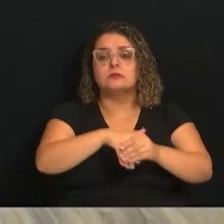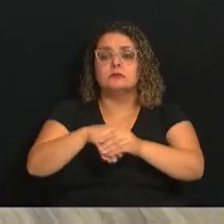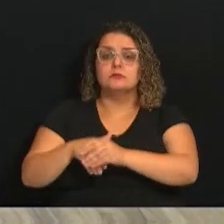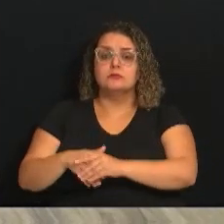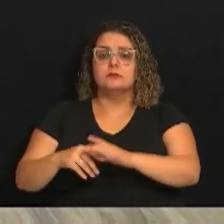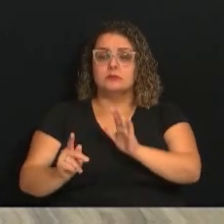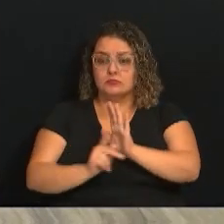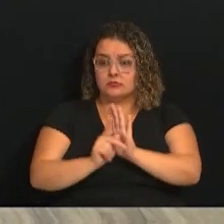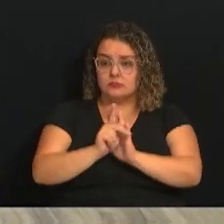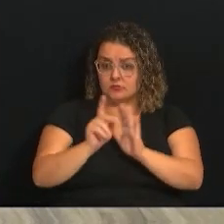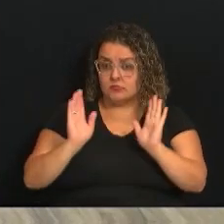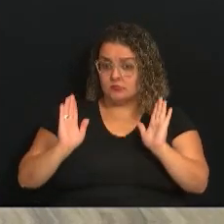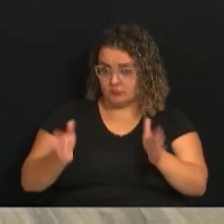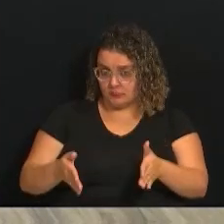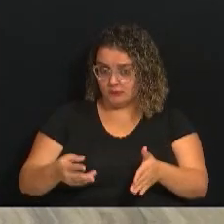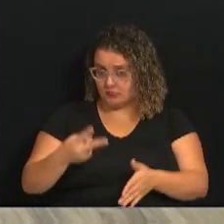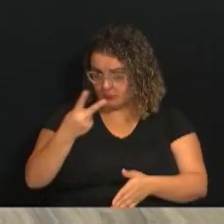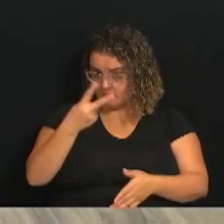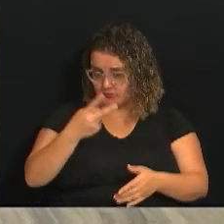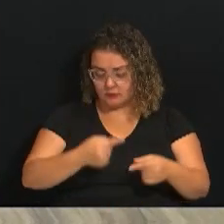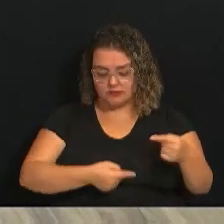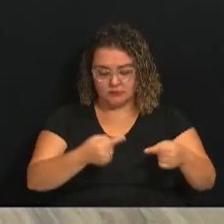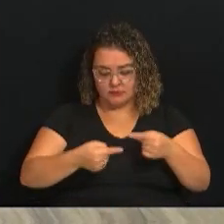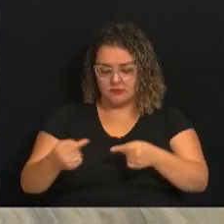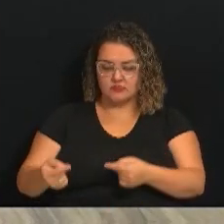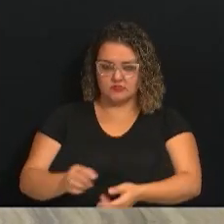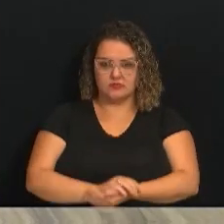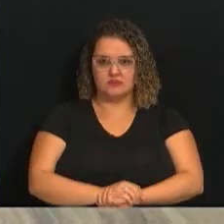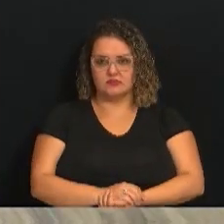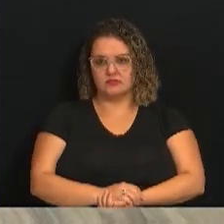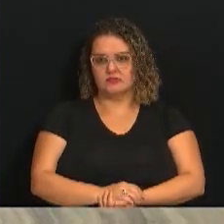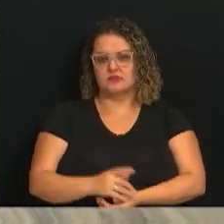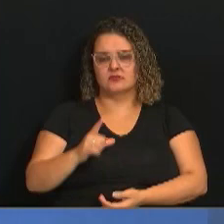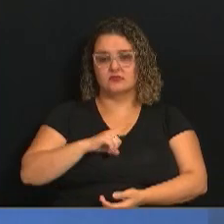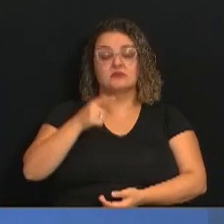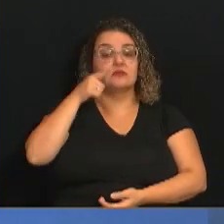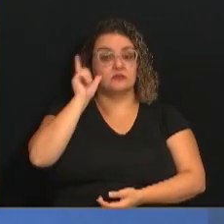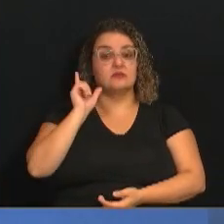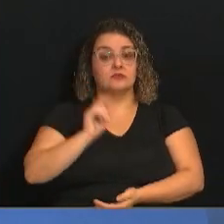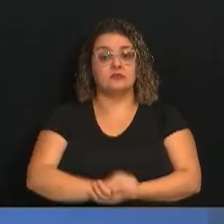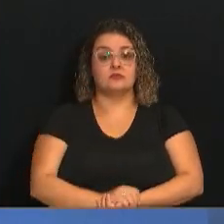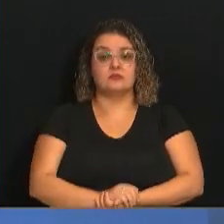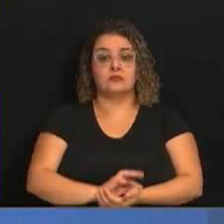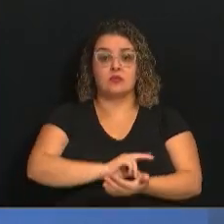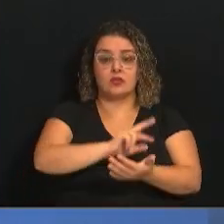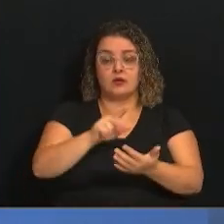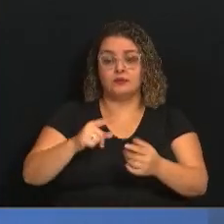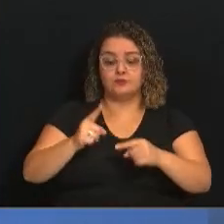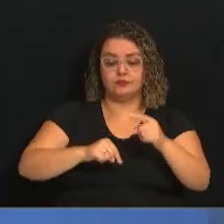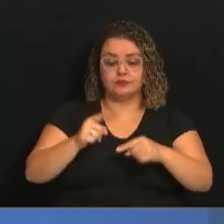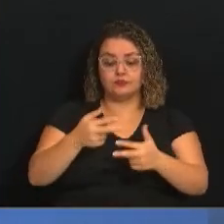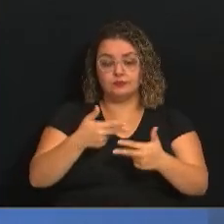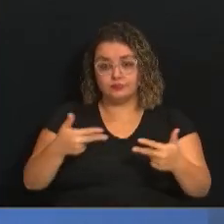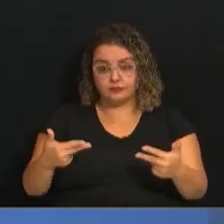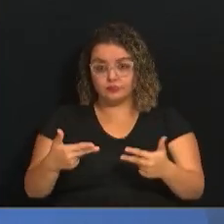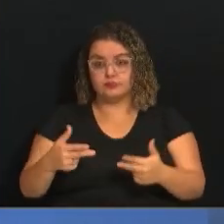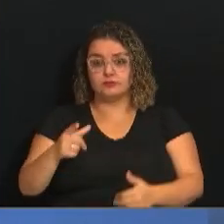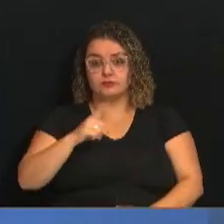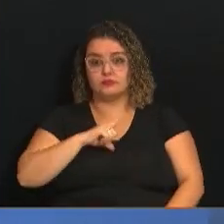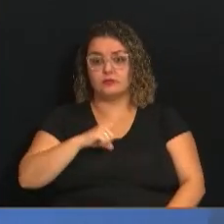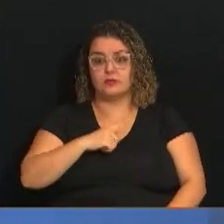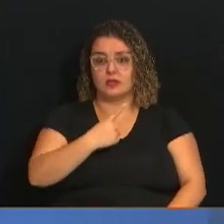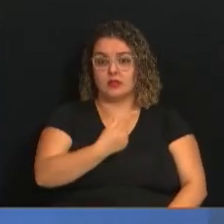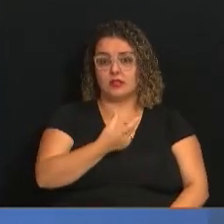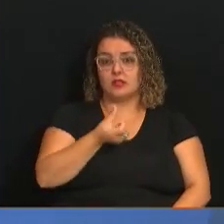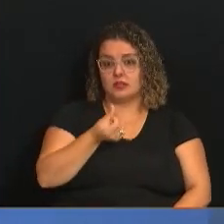projeto, esse já em segunda análise. A gente teve ontem a votação de várias matérias, nós tínhamos